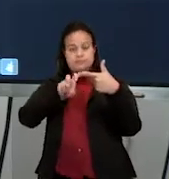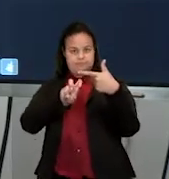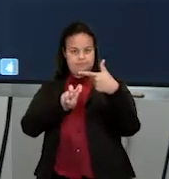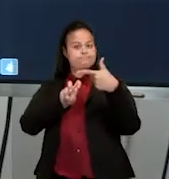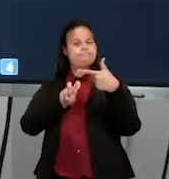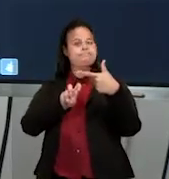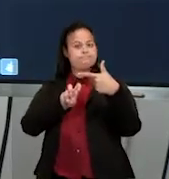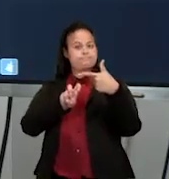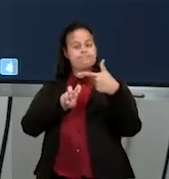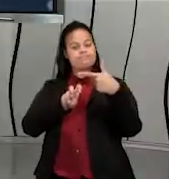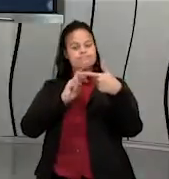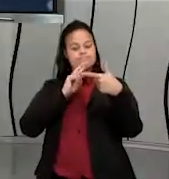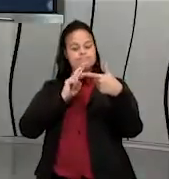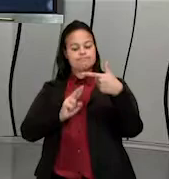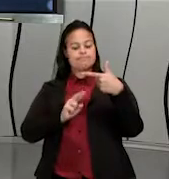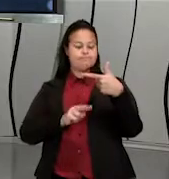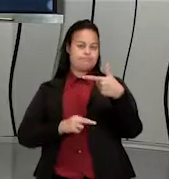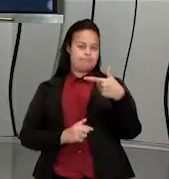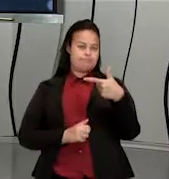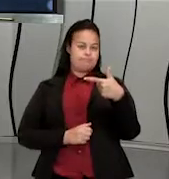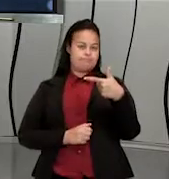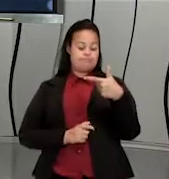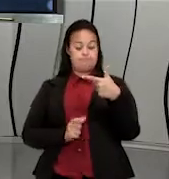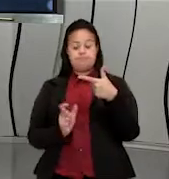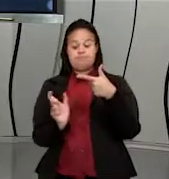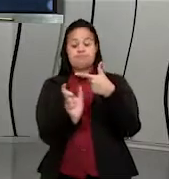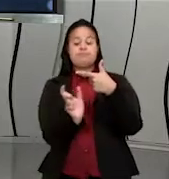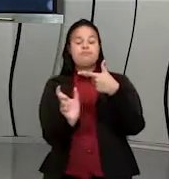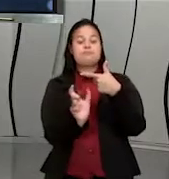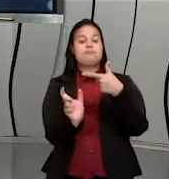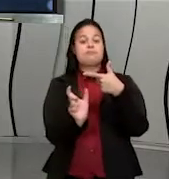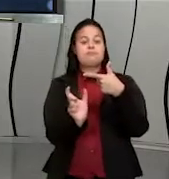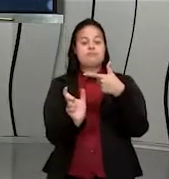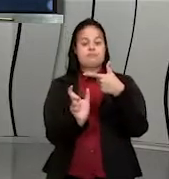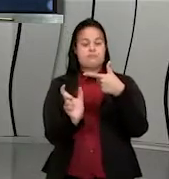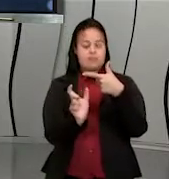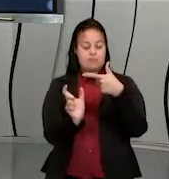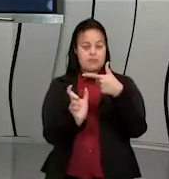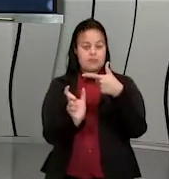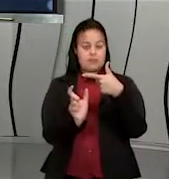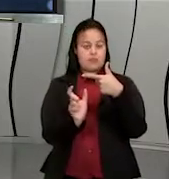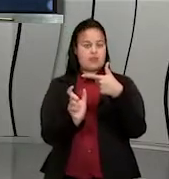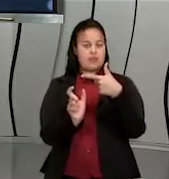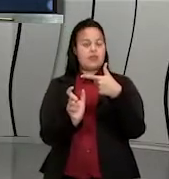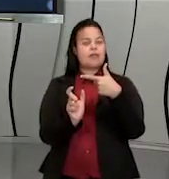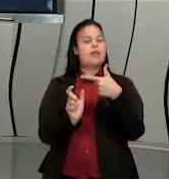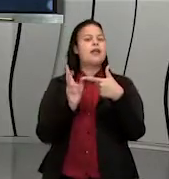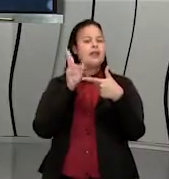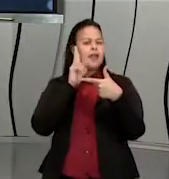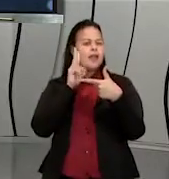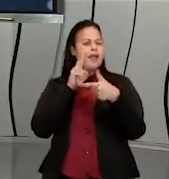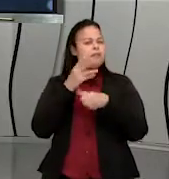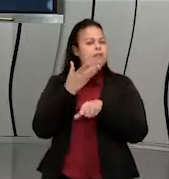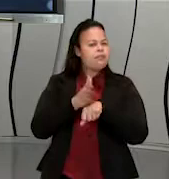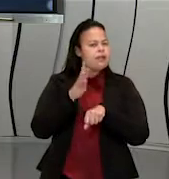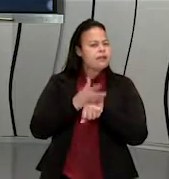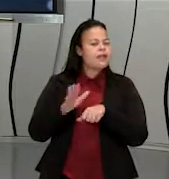0,75. E isso equivale, igual nós vimos na aula passada, pedi para você treinar a semana, lembra?